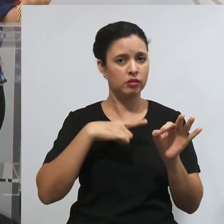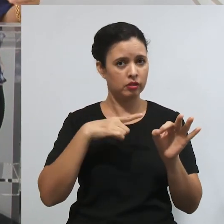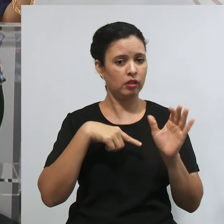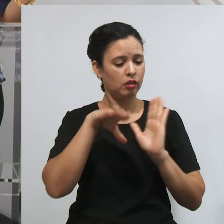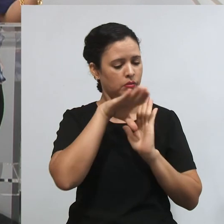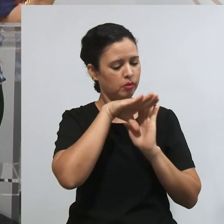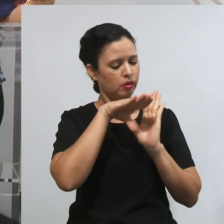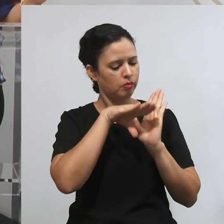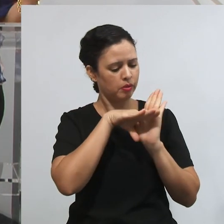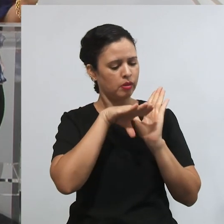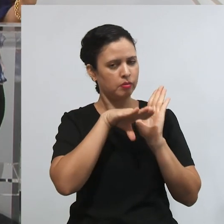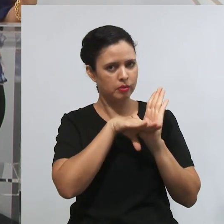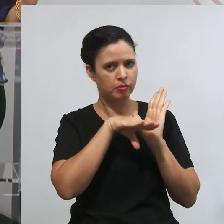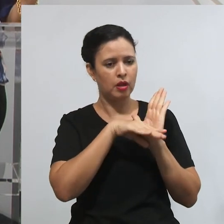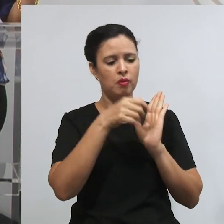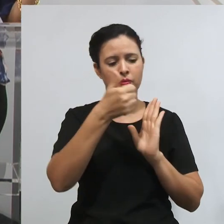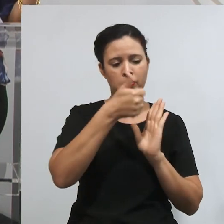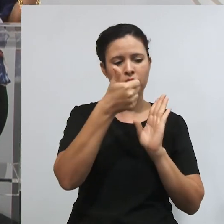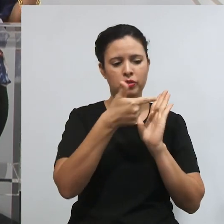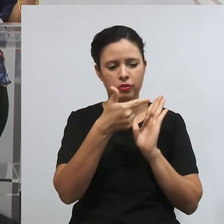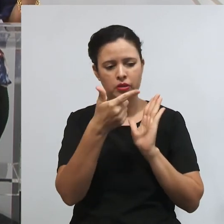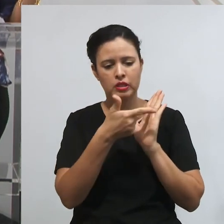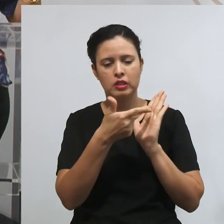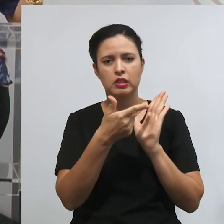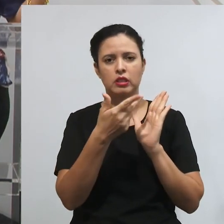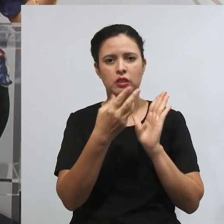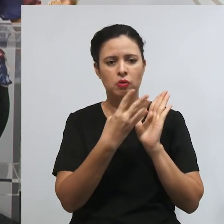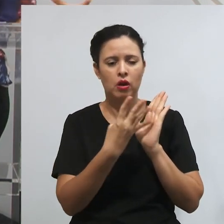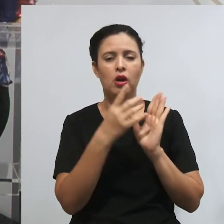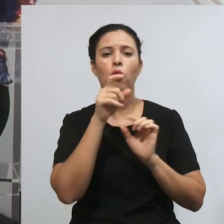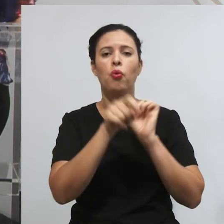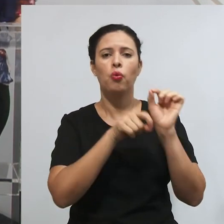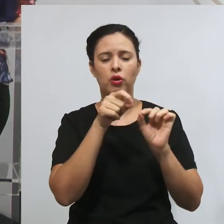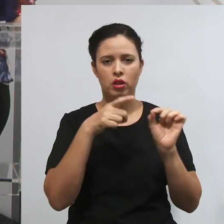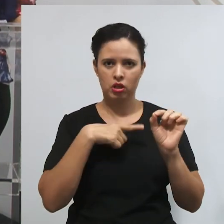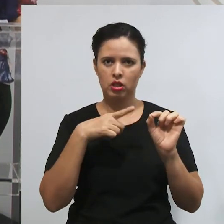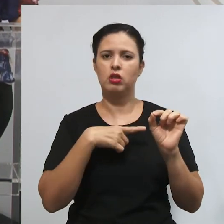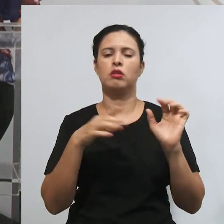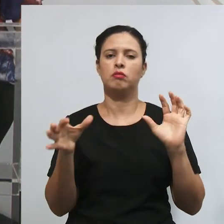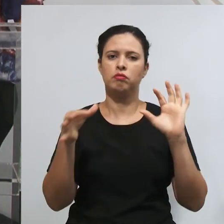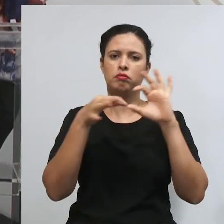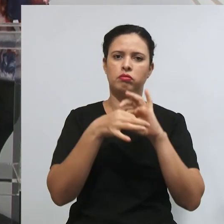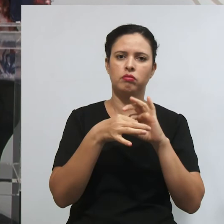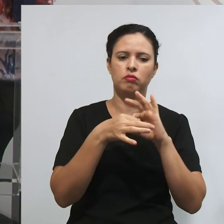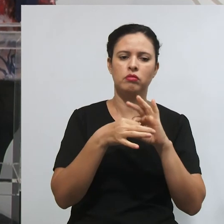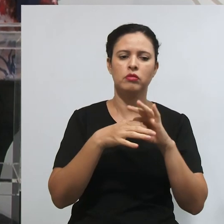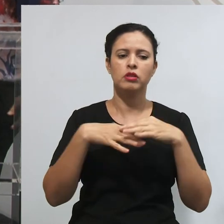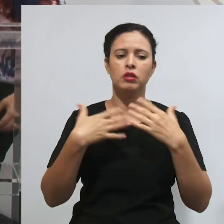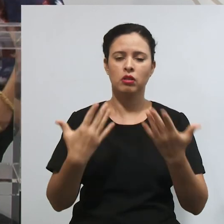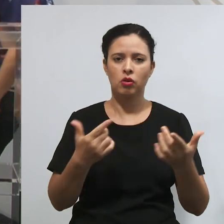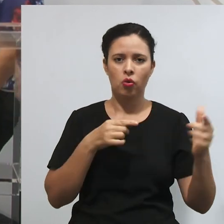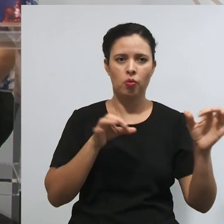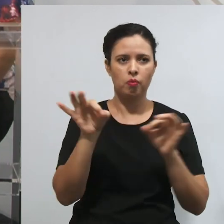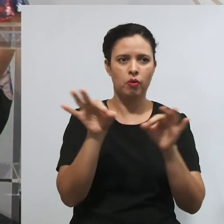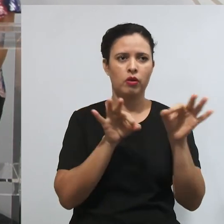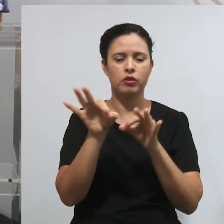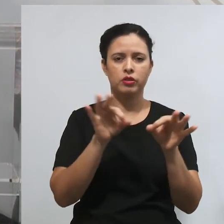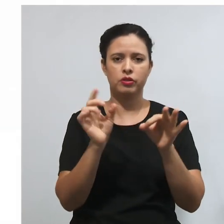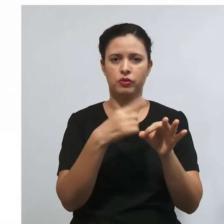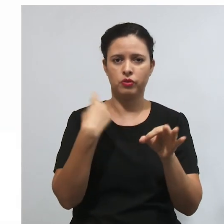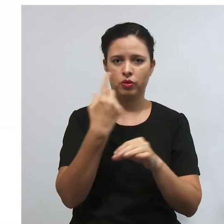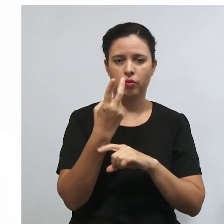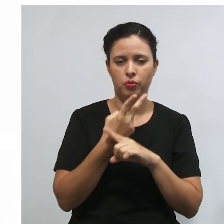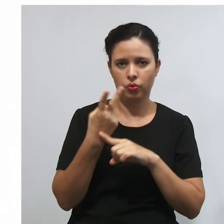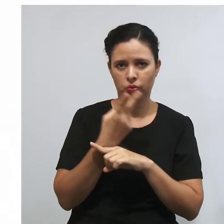etapas. Cada planejamento tem suas diversas relações. Então, nesse planejamento, o que a gente tem que